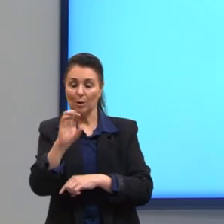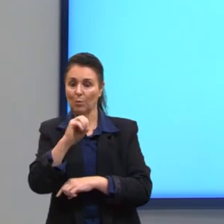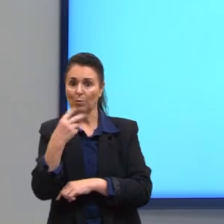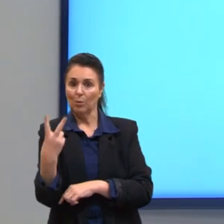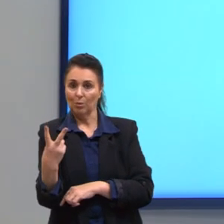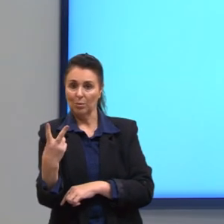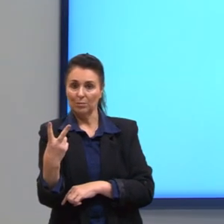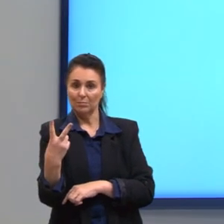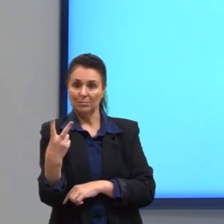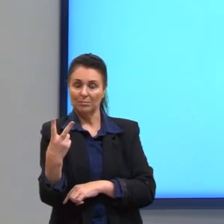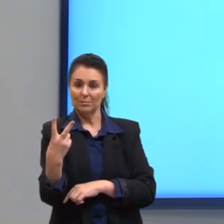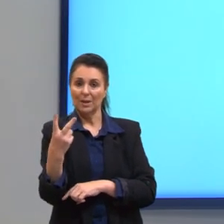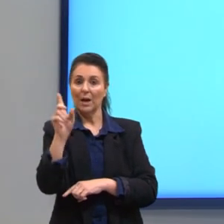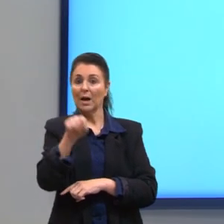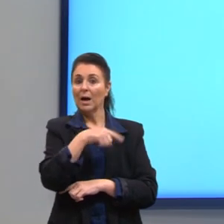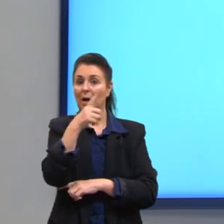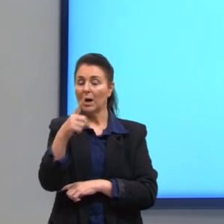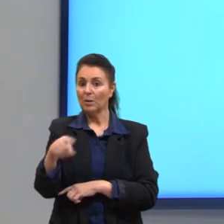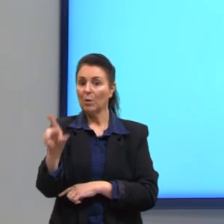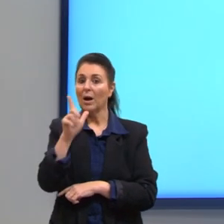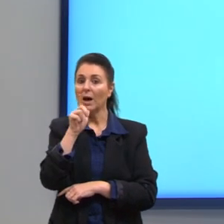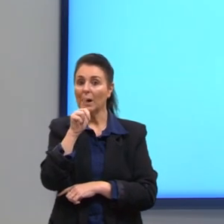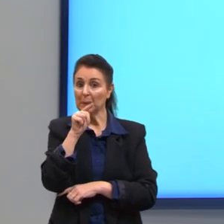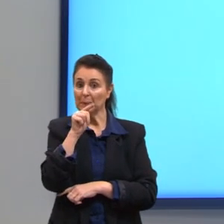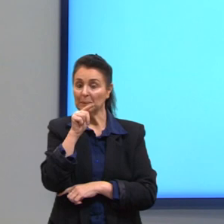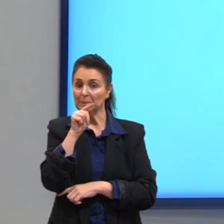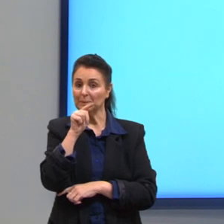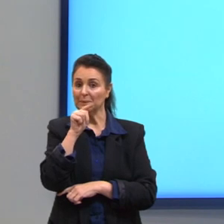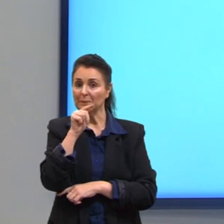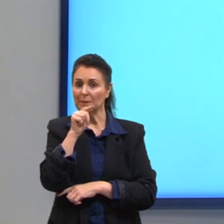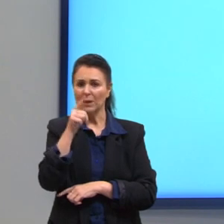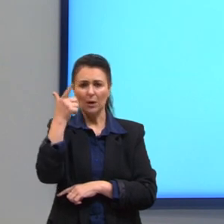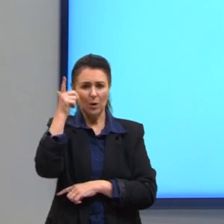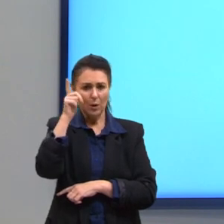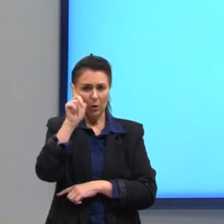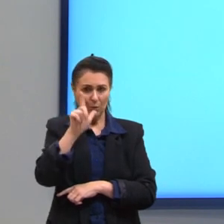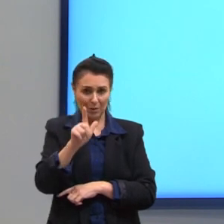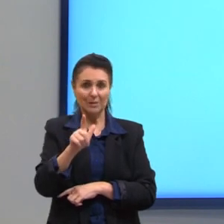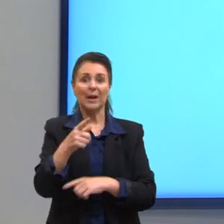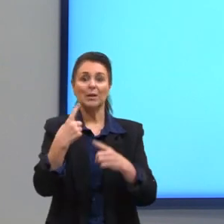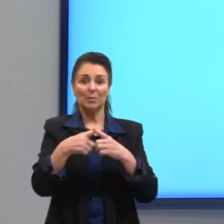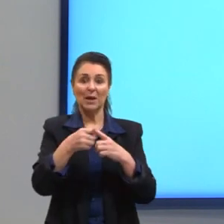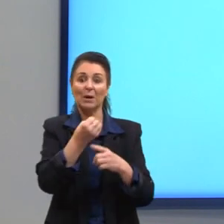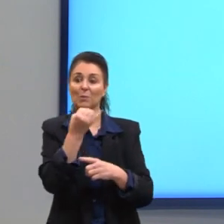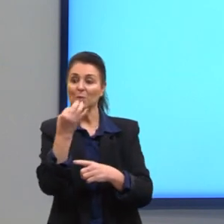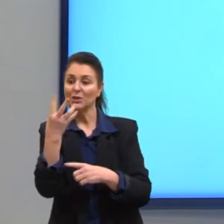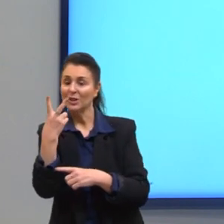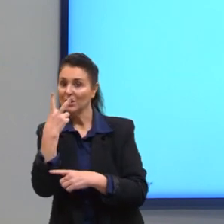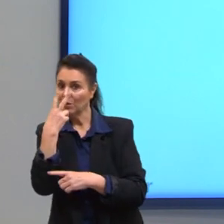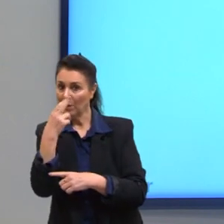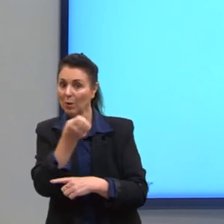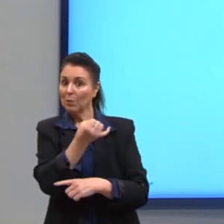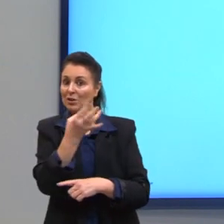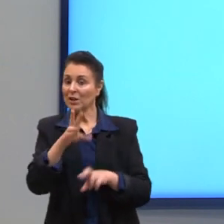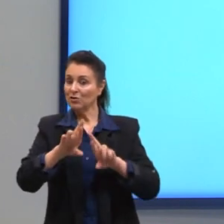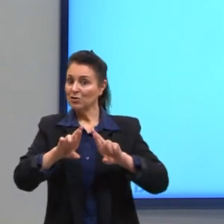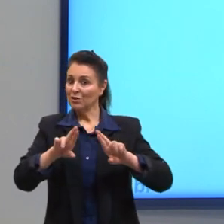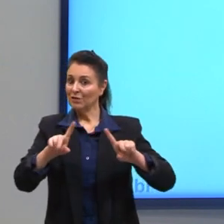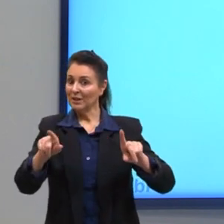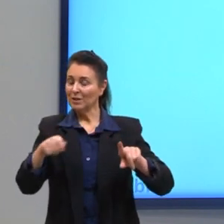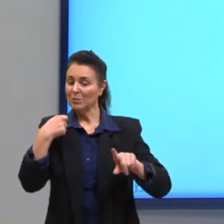oxigênio oxigênio eu vou anular a água com a água e eu consigo no lá porque eles estão nas mesmas quantidades se tiver em quantidade